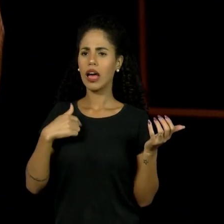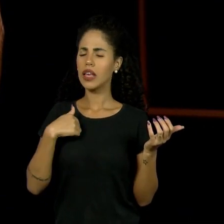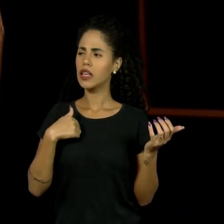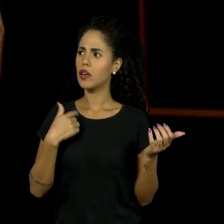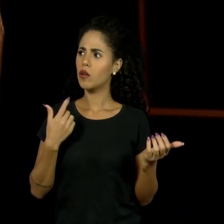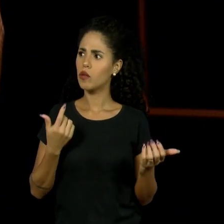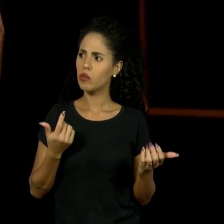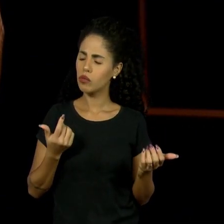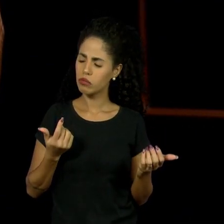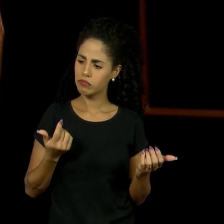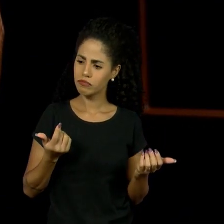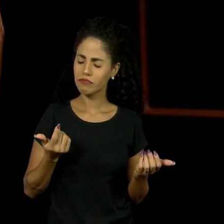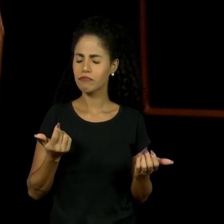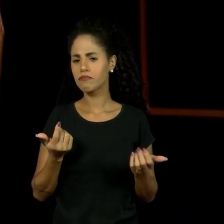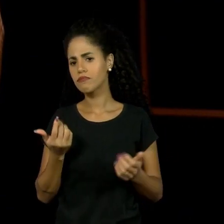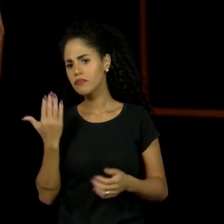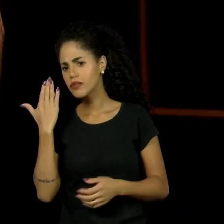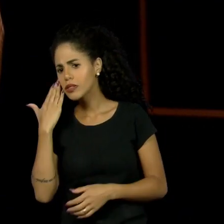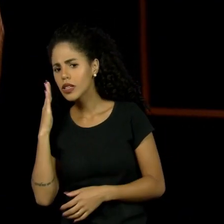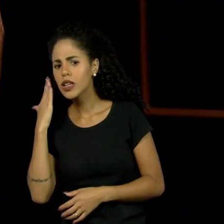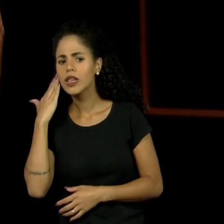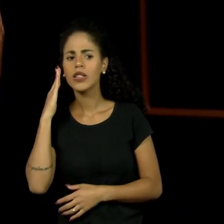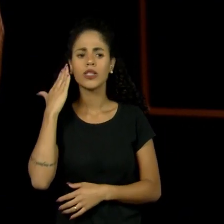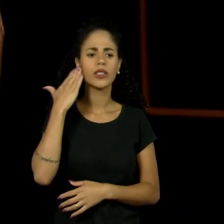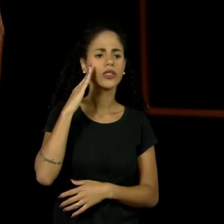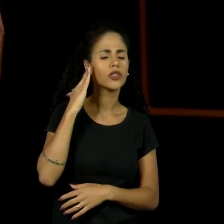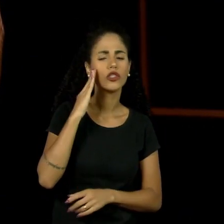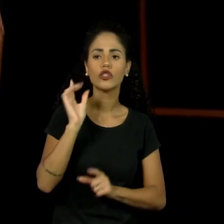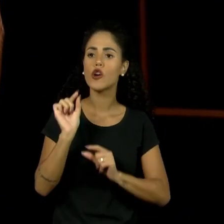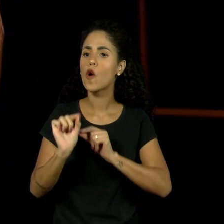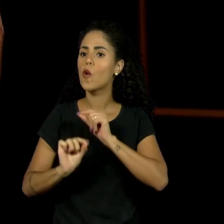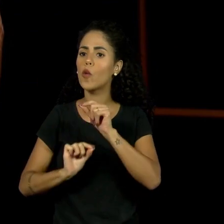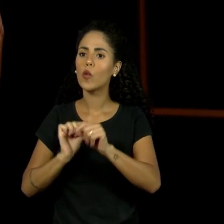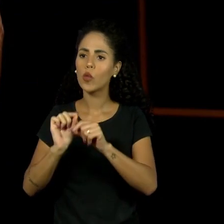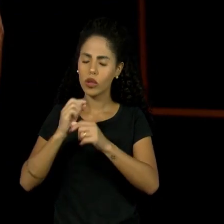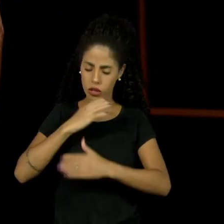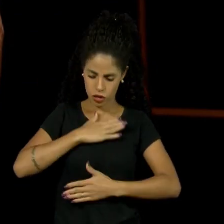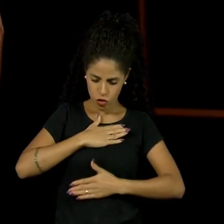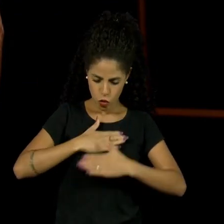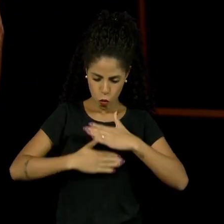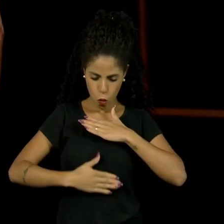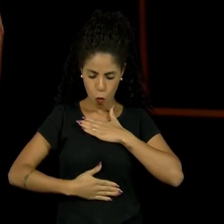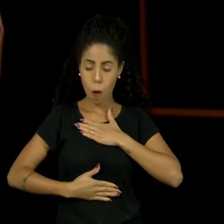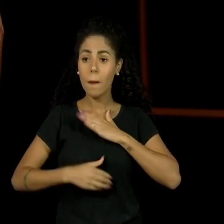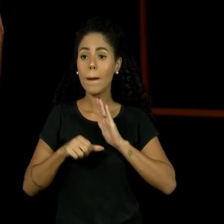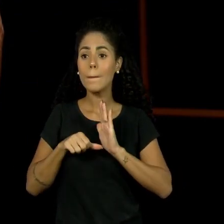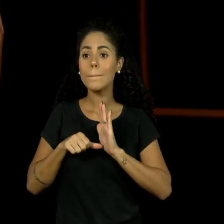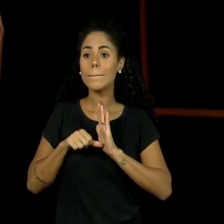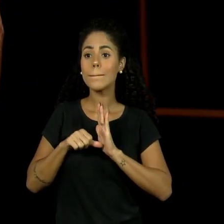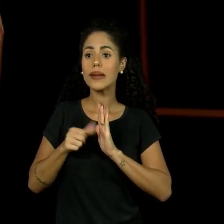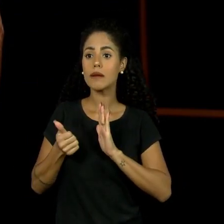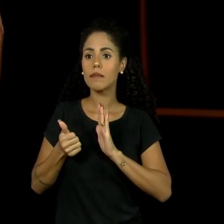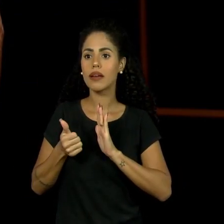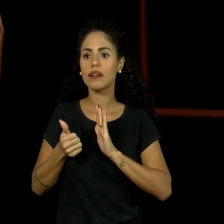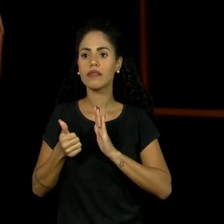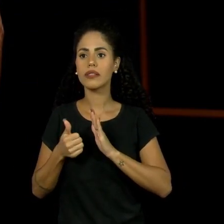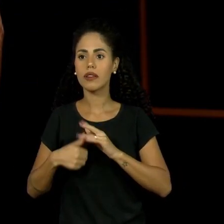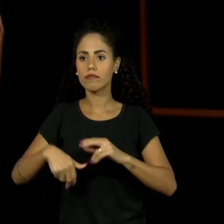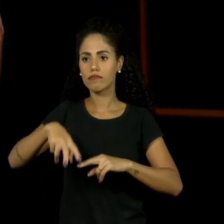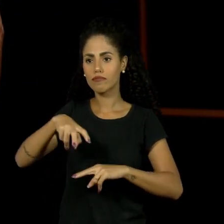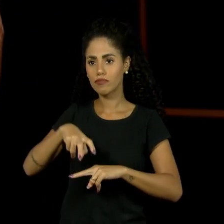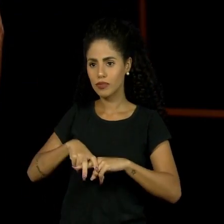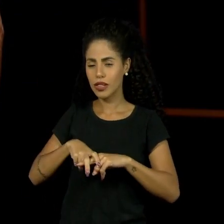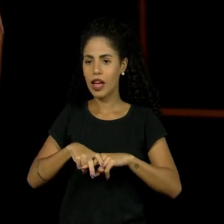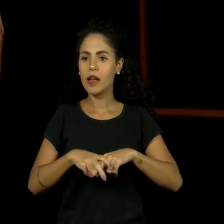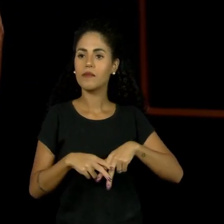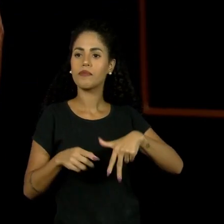abandonando e fui entendendo, né, o que o corpo... A primeira vez que eu deixei de tocar na perna esquerda foi depois do meu